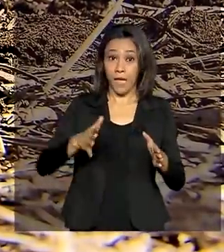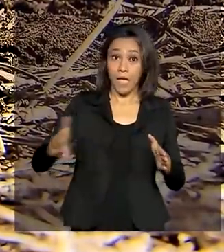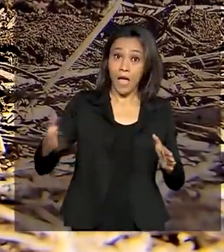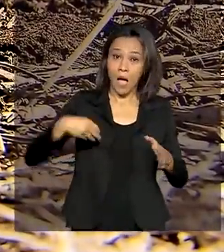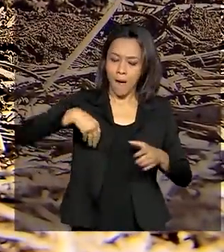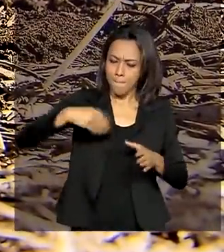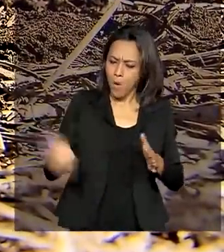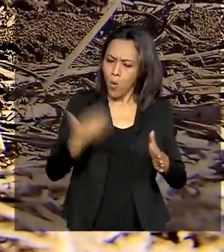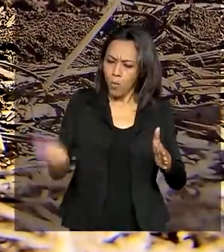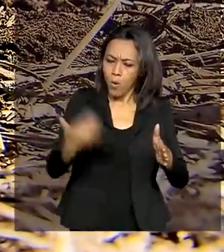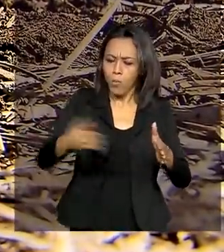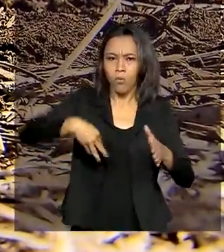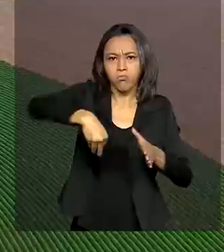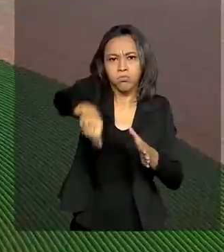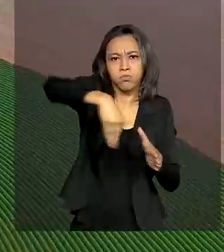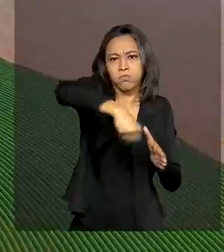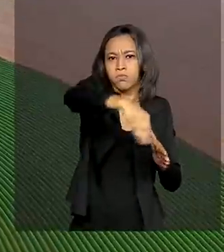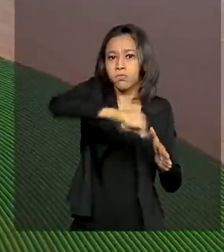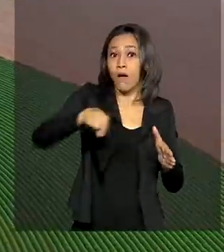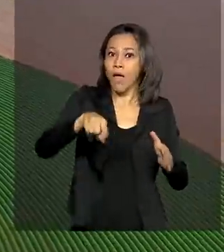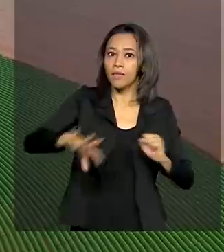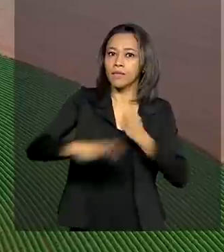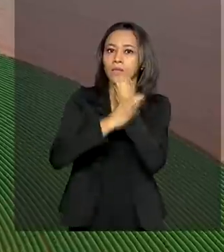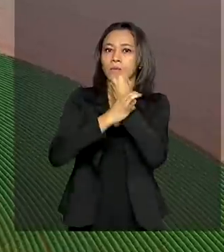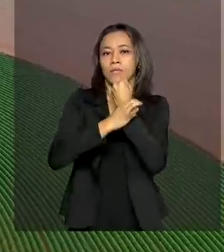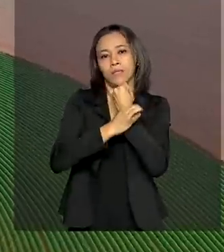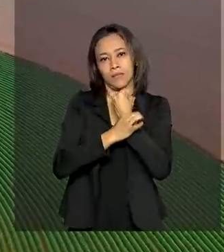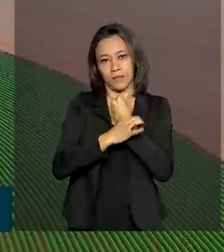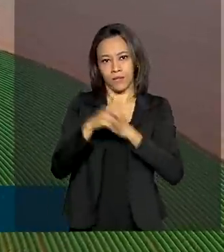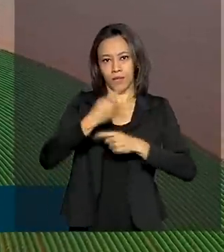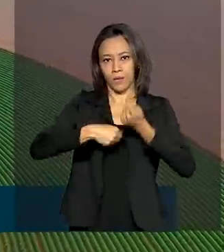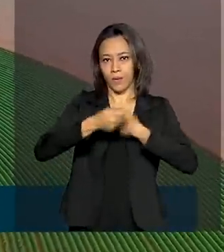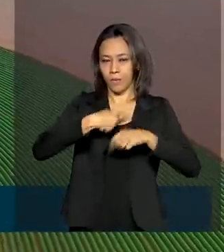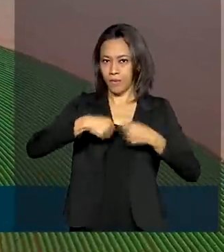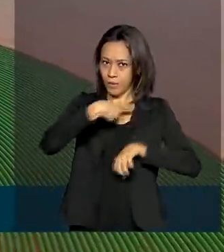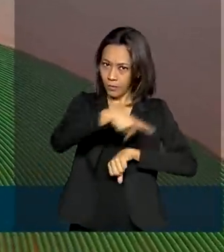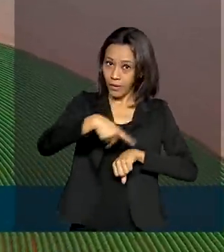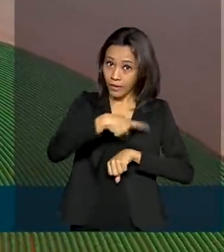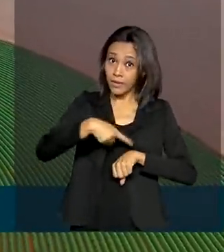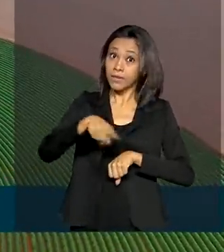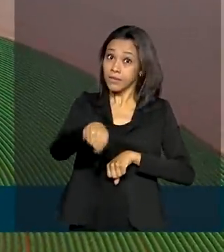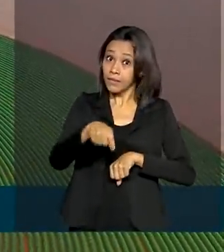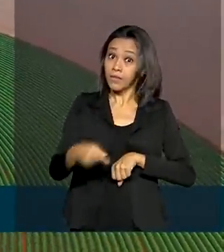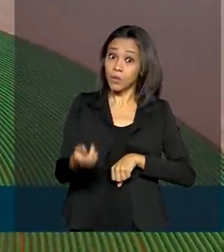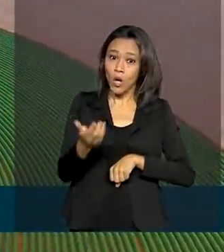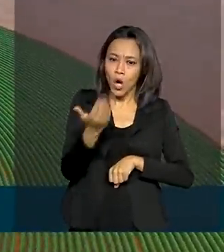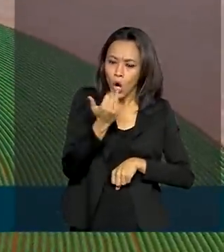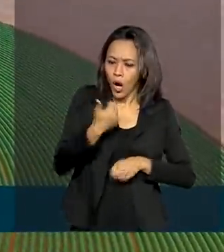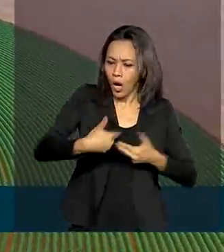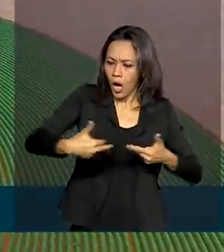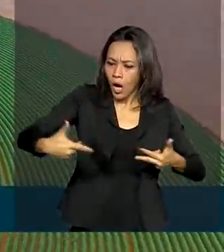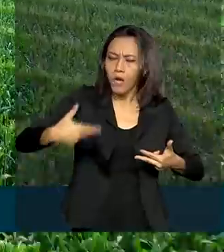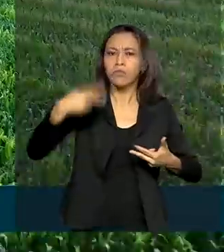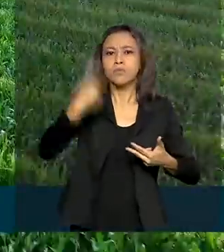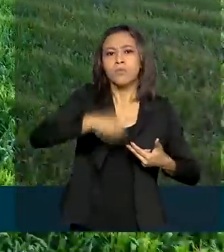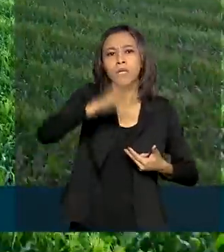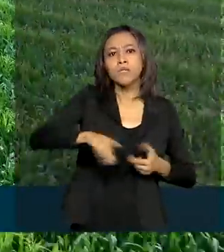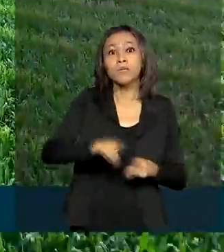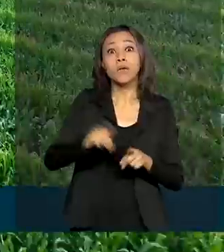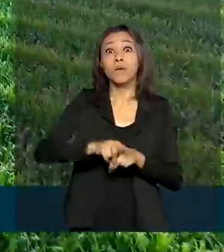vem segurando a economia do país. O setor que alimenta o Brasil e o mundo não parou, mesmo com a pandemia.